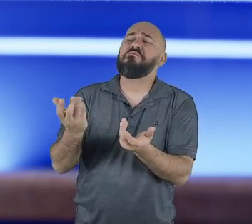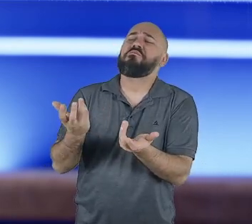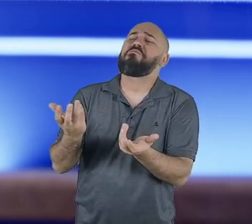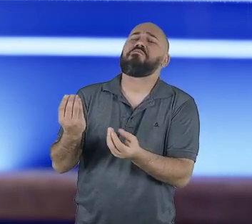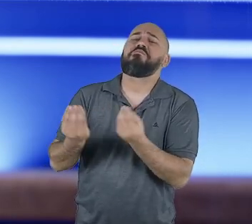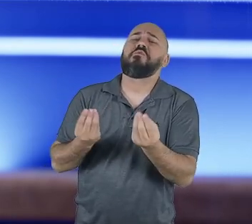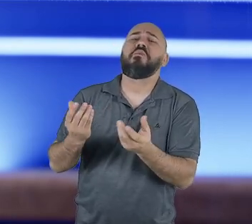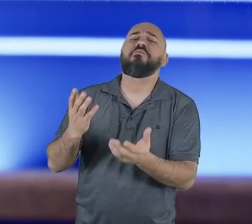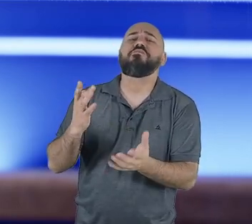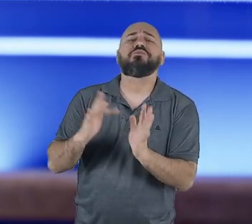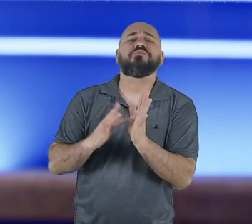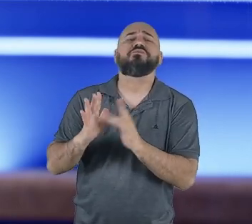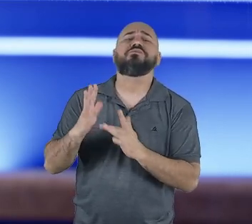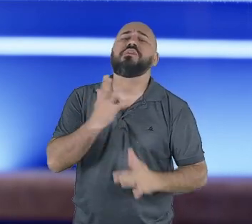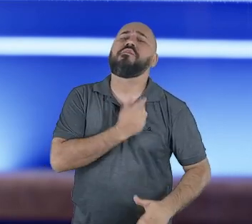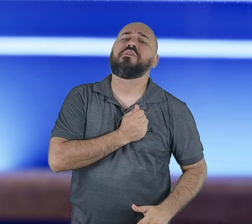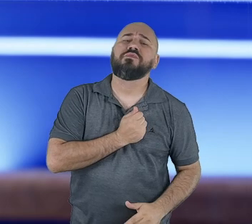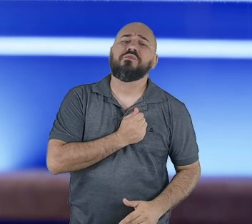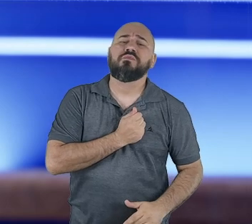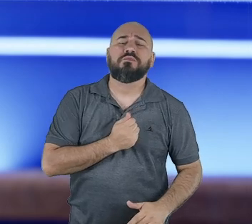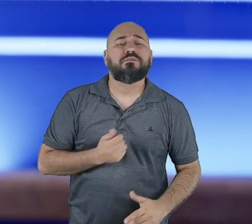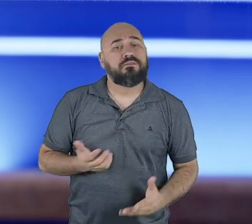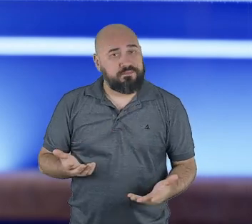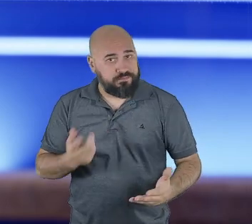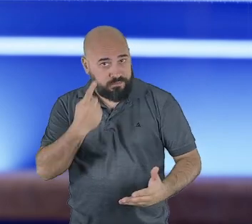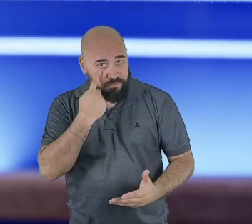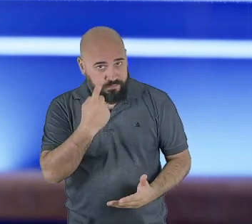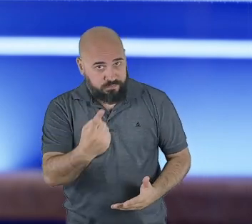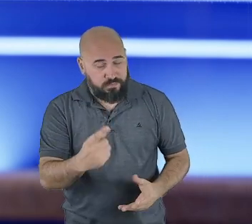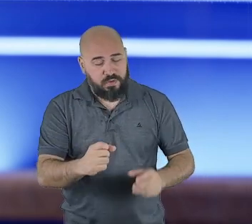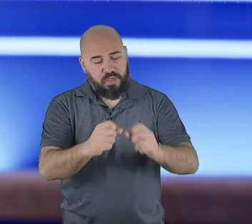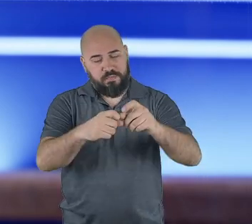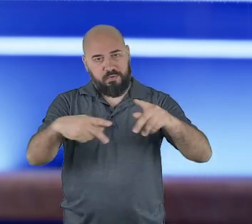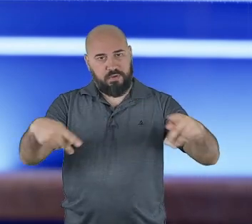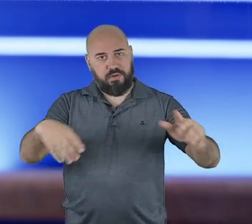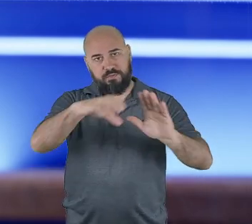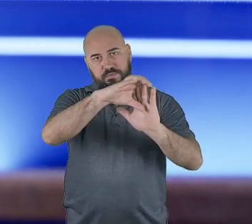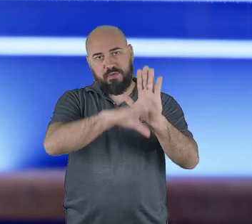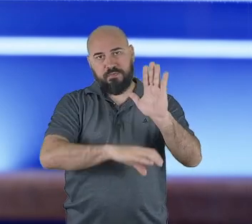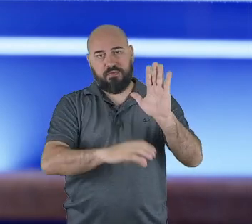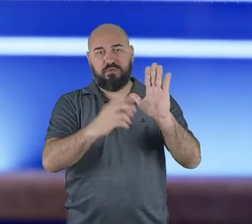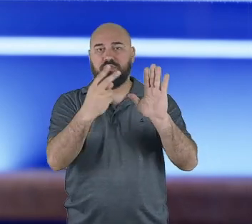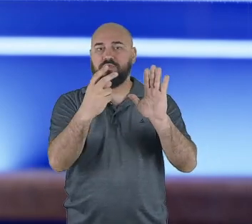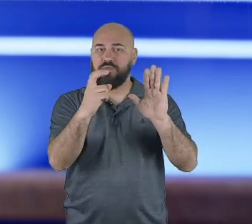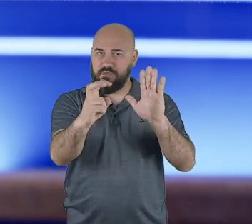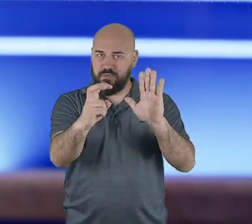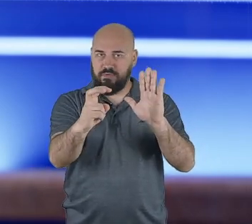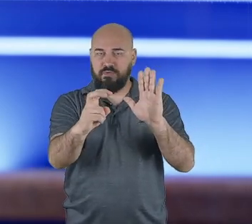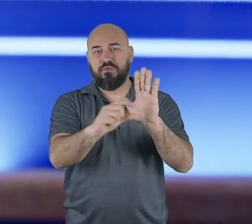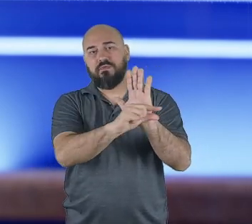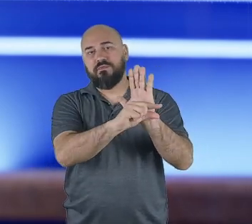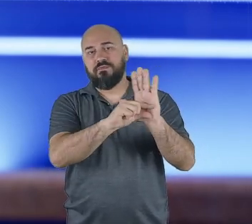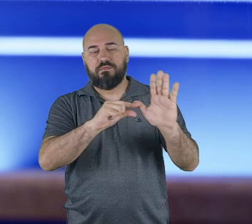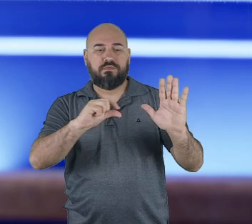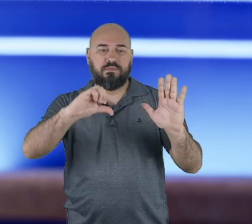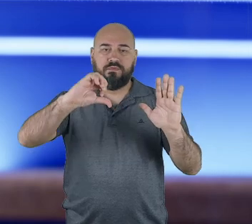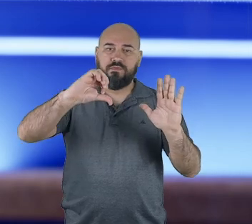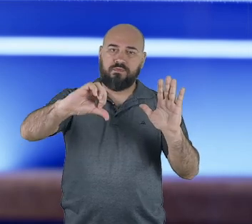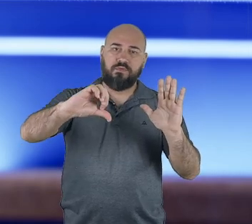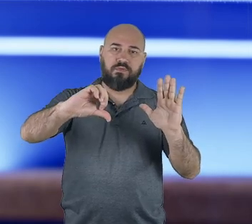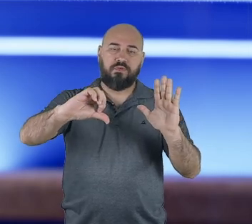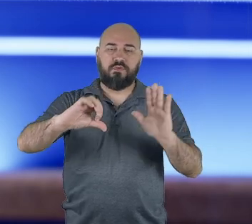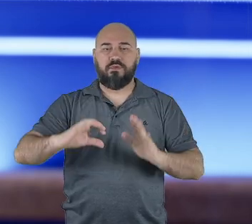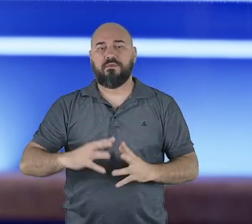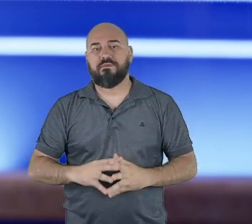nosso resgatador? Veja comigo, Apocalipse capítulo 5 e o versículo 9. Apocalipse